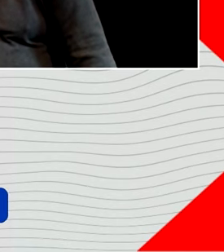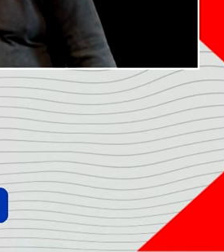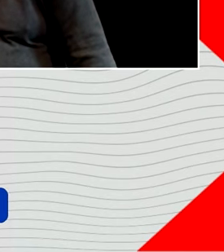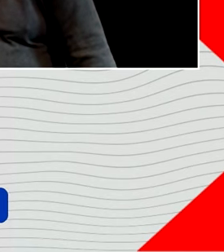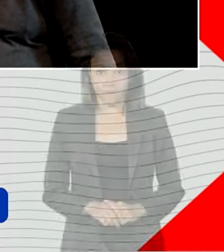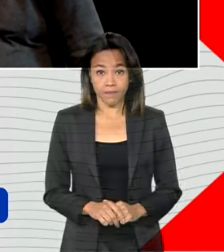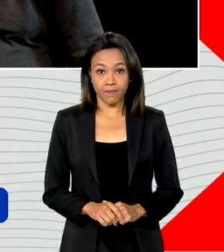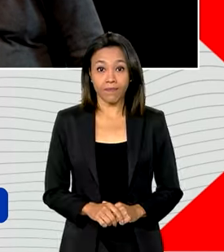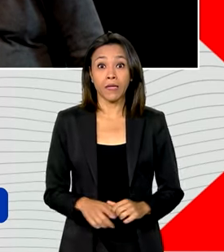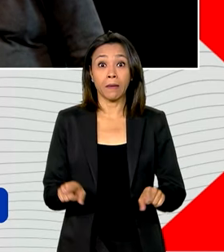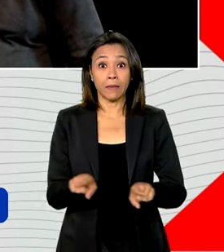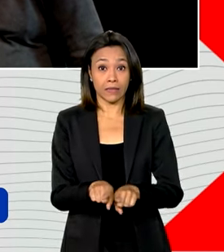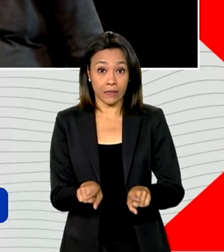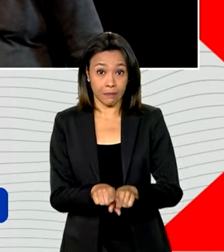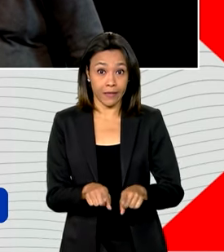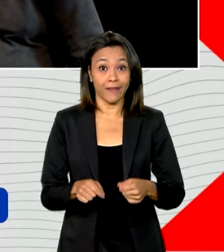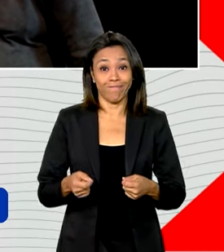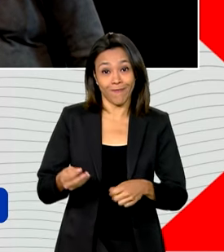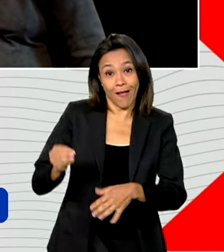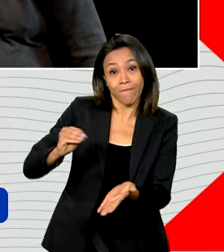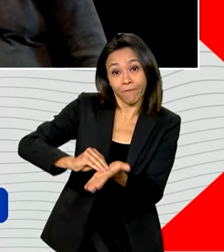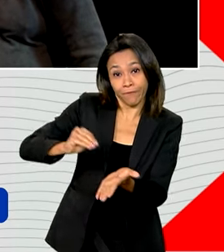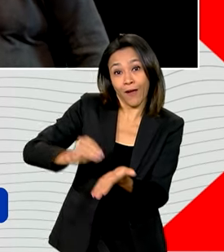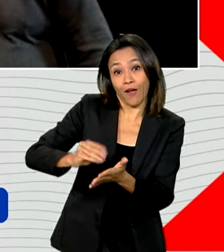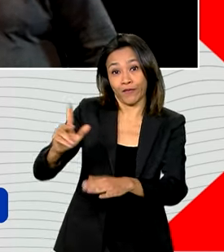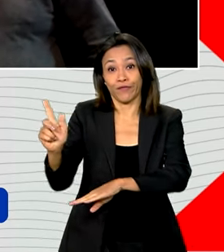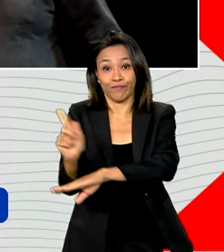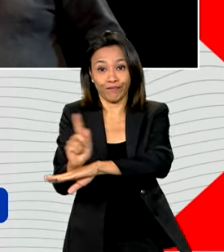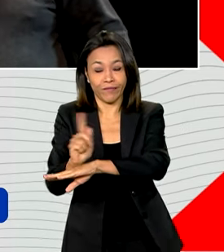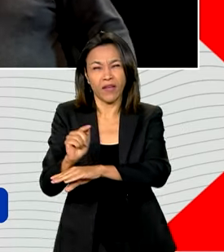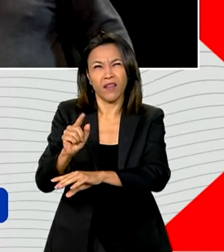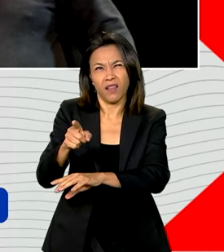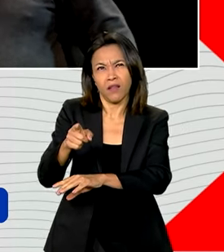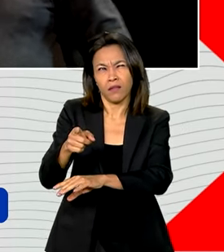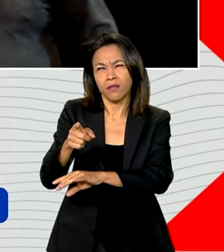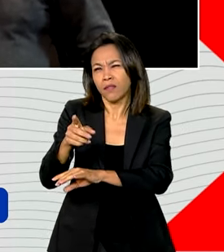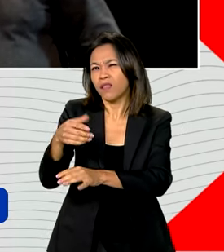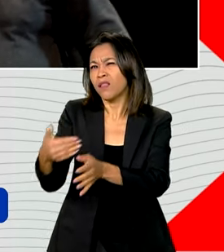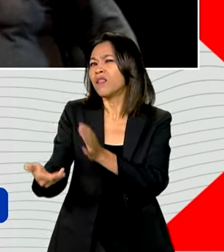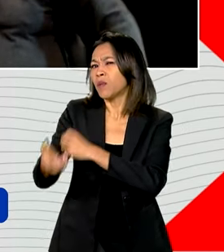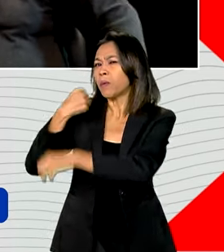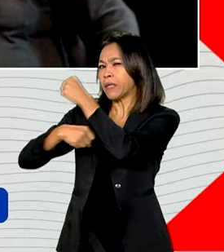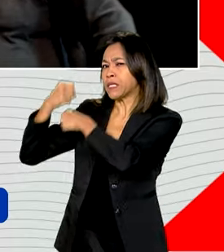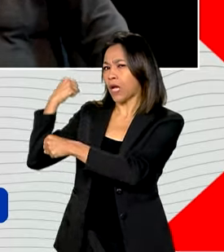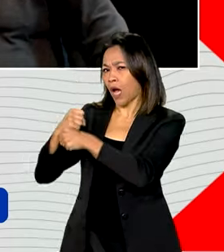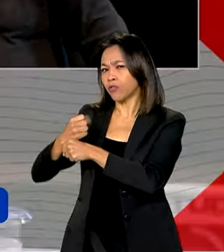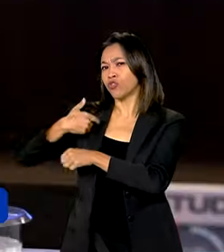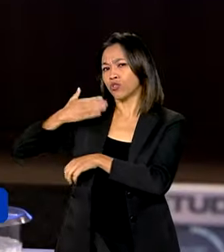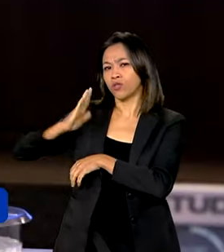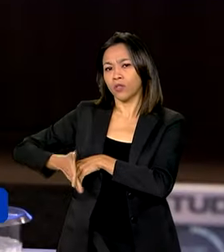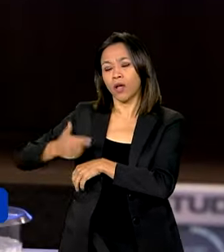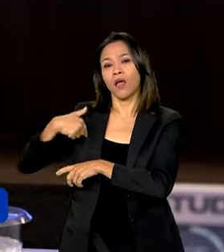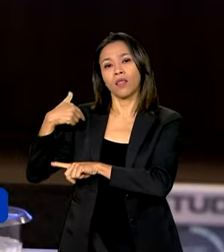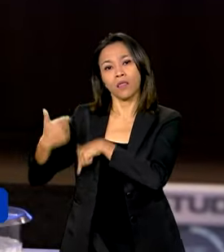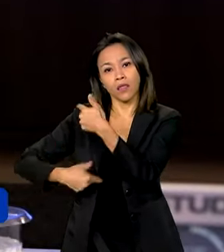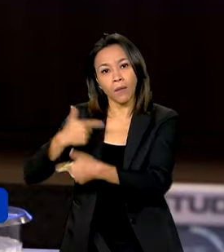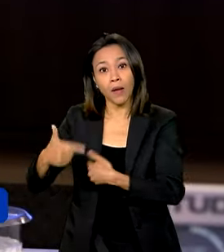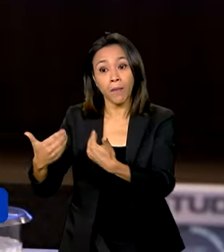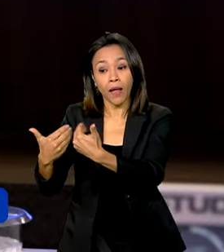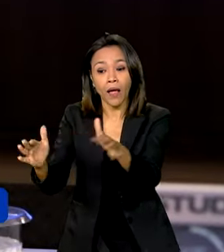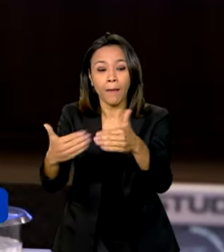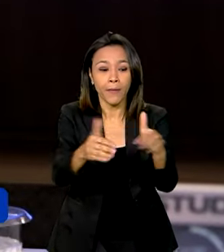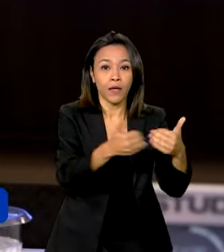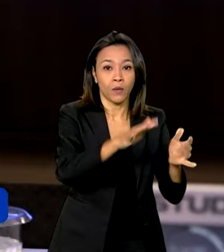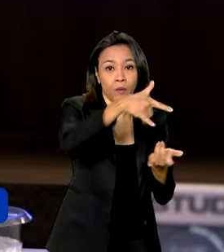também de gestão eh por isso desde o ano passado estamos trabalhando para reabertura de leitos